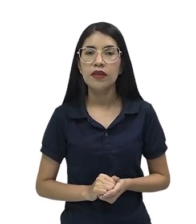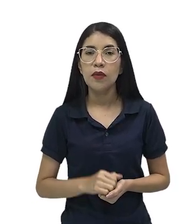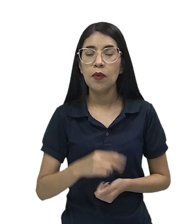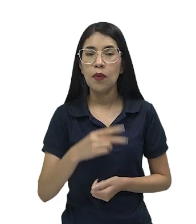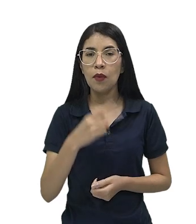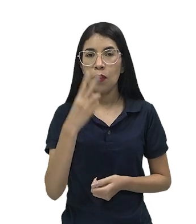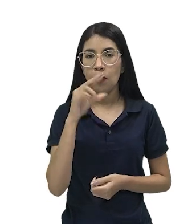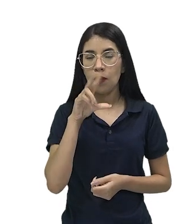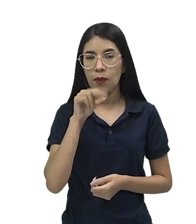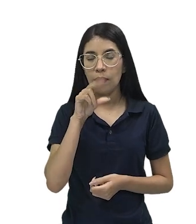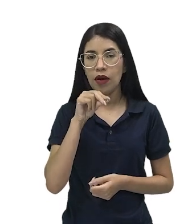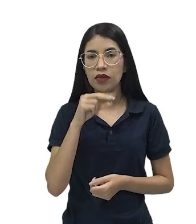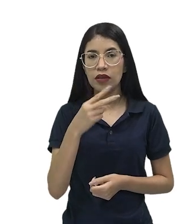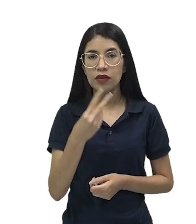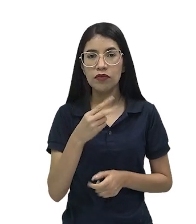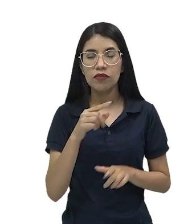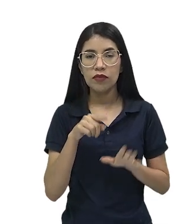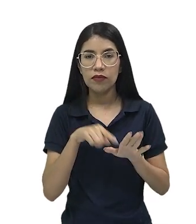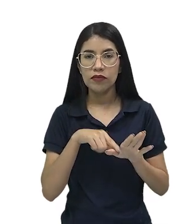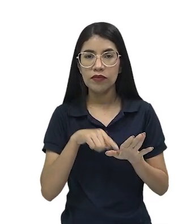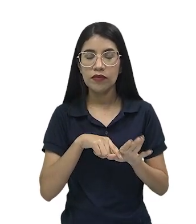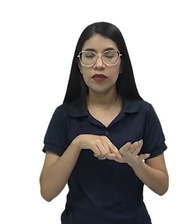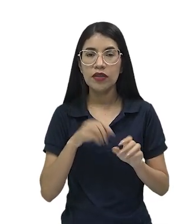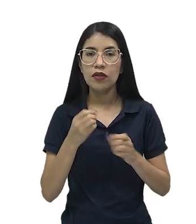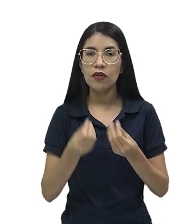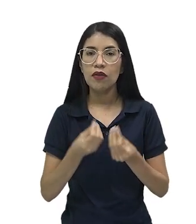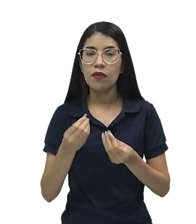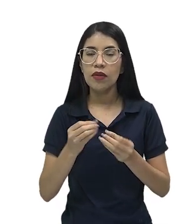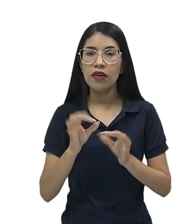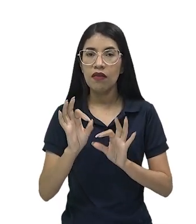pés. Como ficaria a minha segunda equação? Olha,